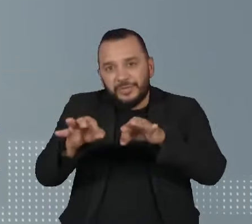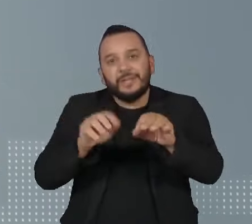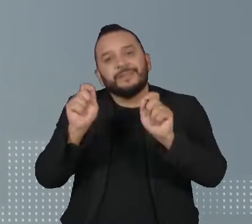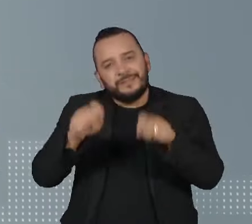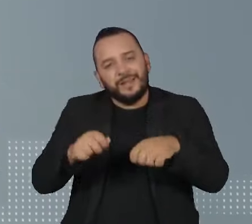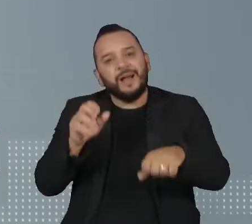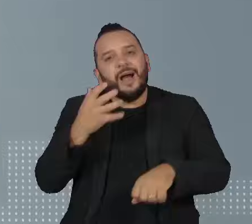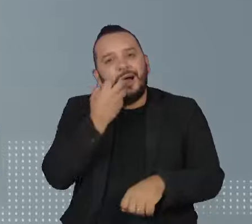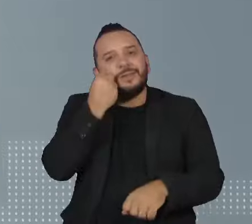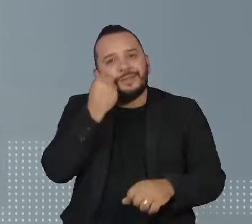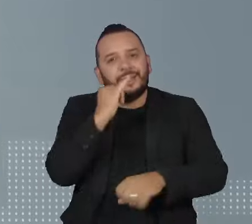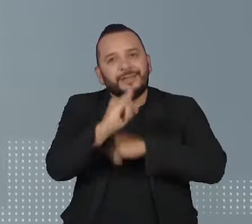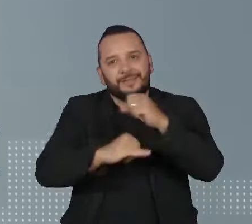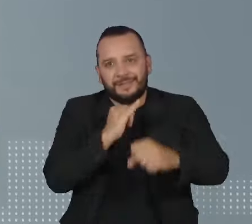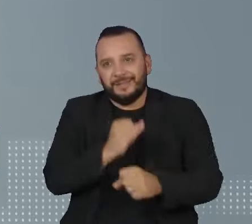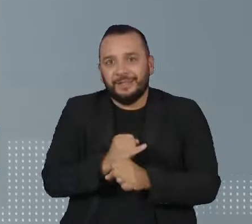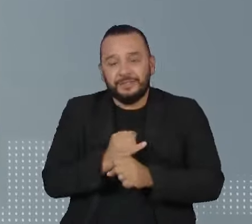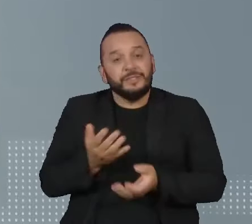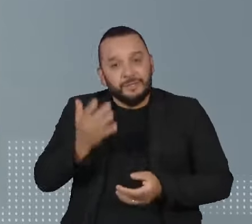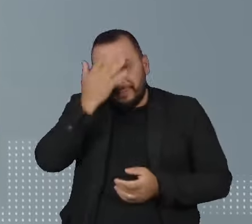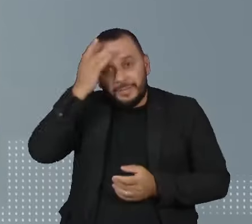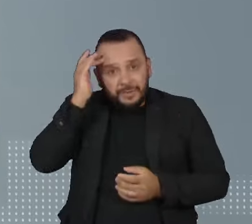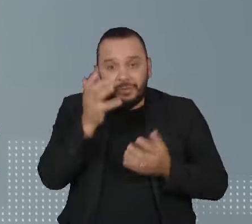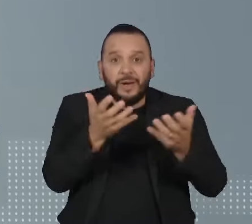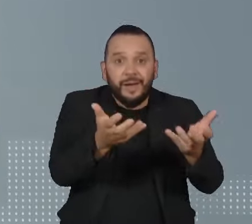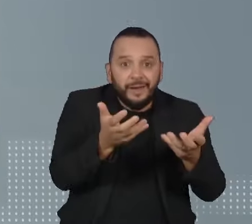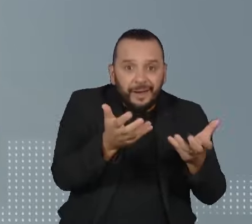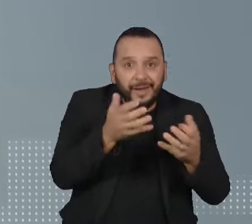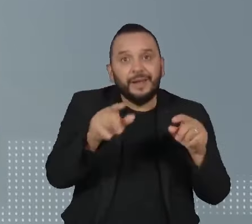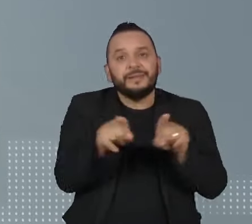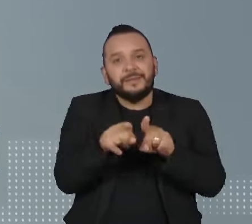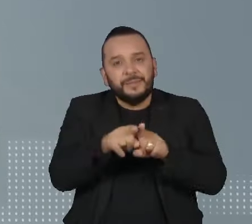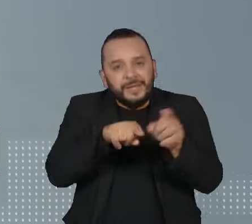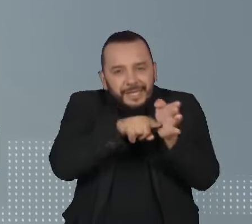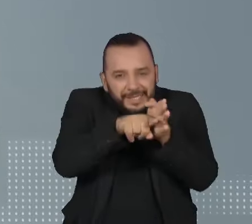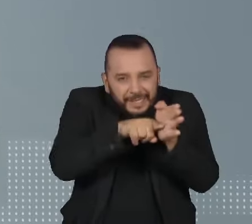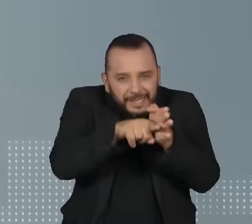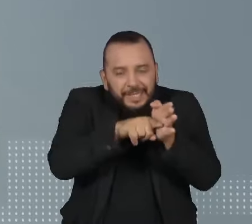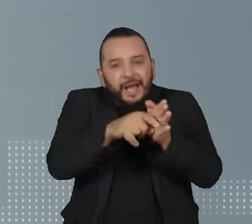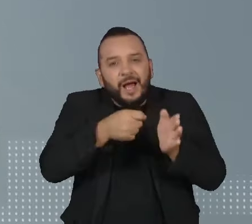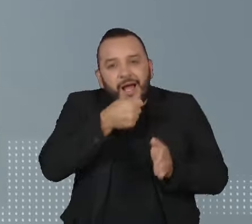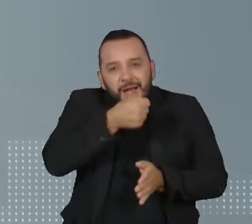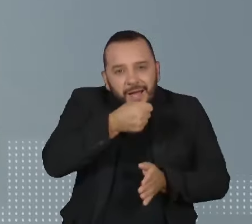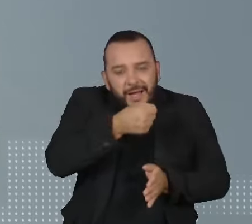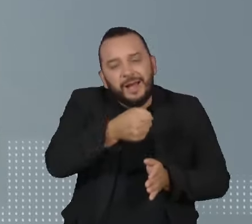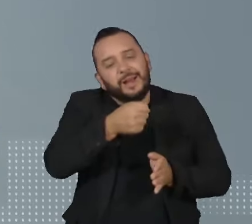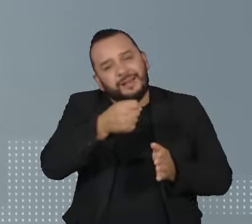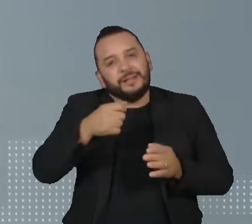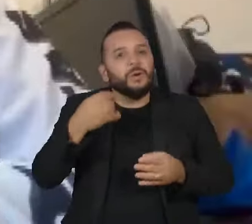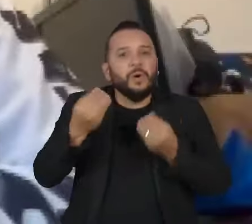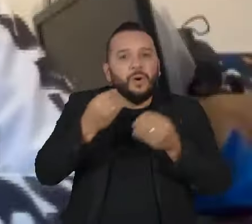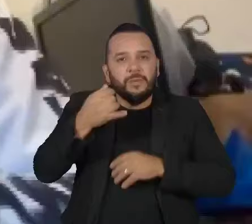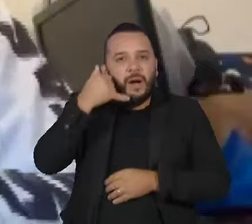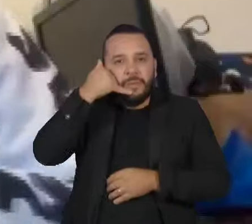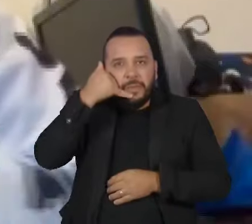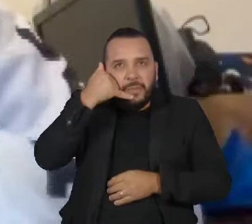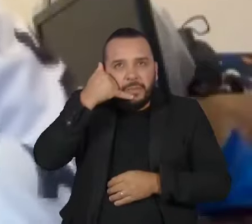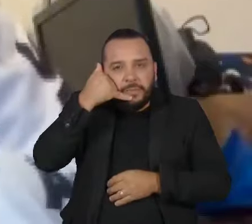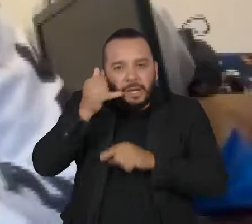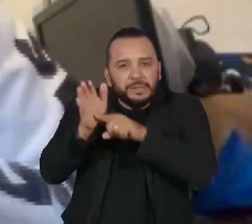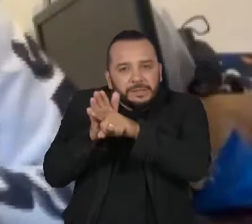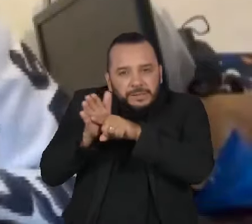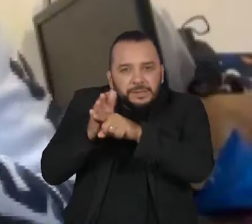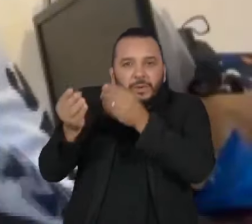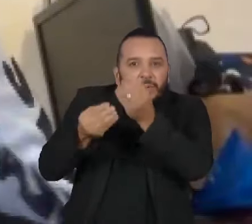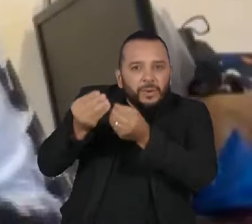adoção. A comunicação com os interessados, bem como as entrevistas e avaliações, aconteceram por telefone. O que a gente fez de